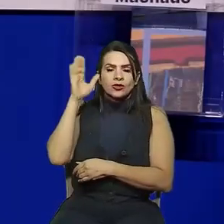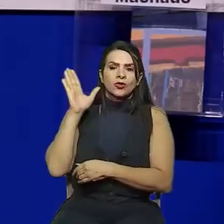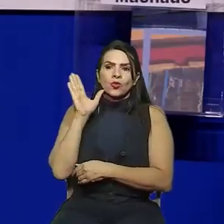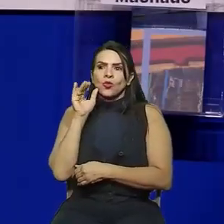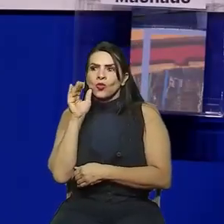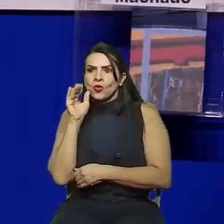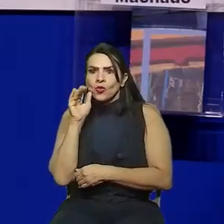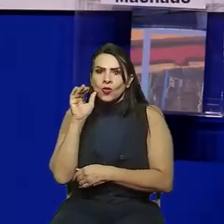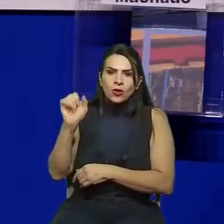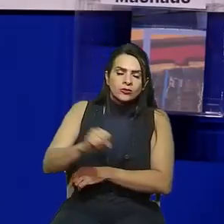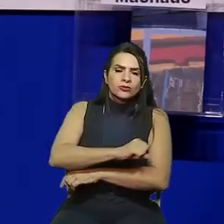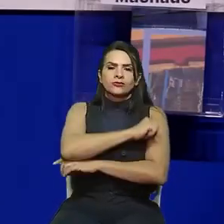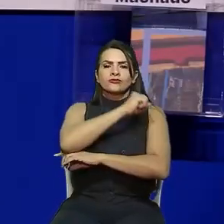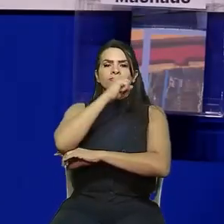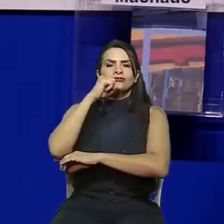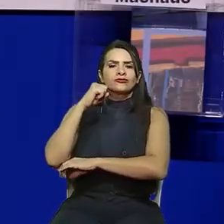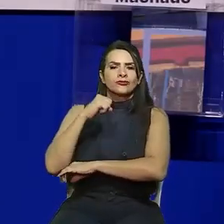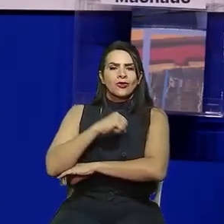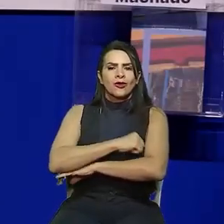e de olhar pela janela.